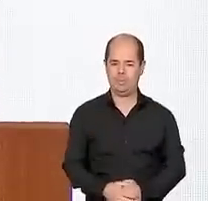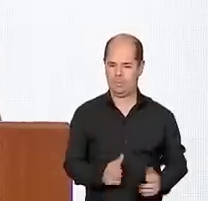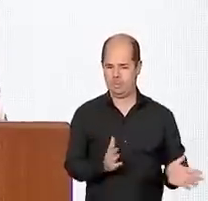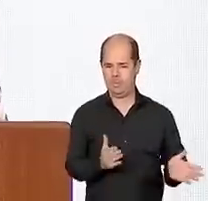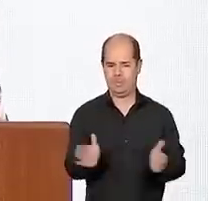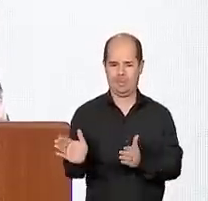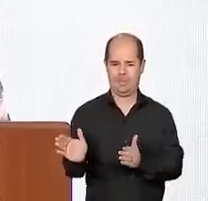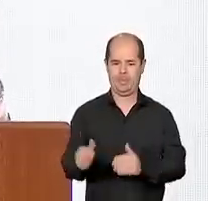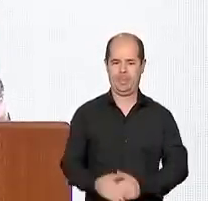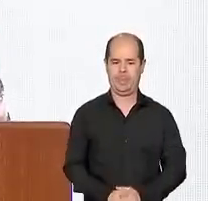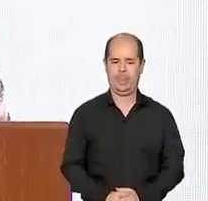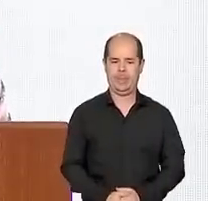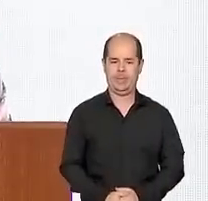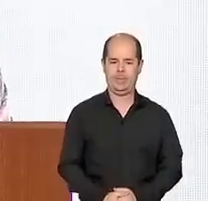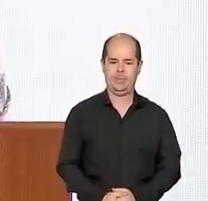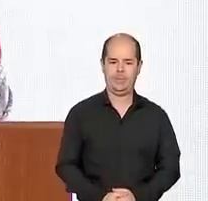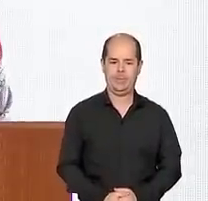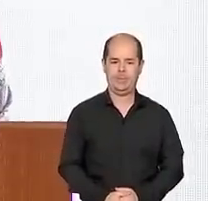passar?